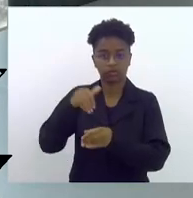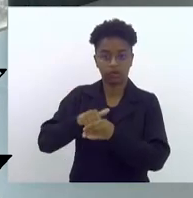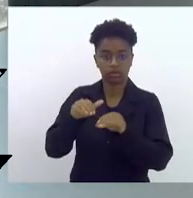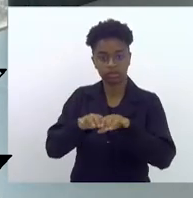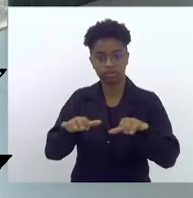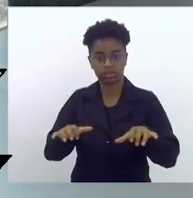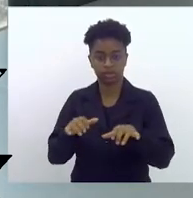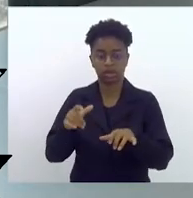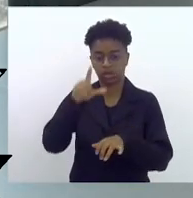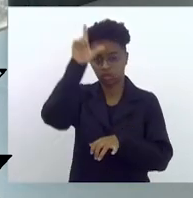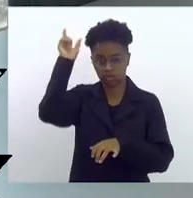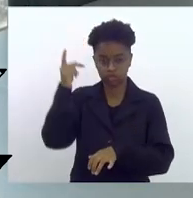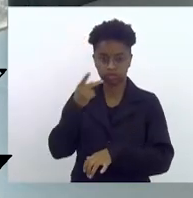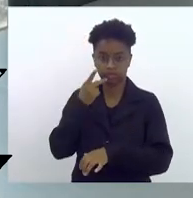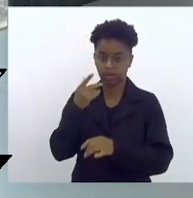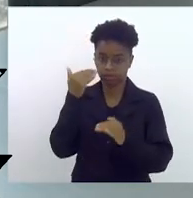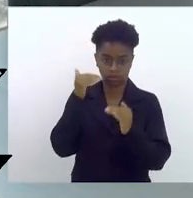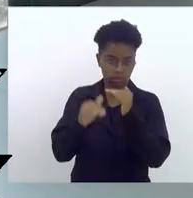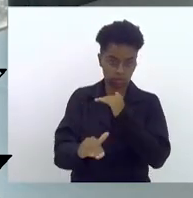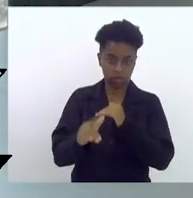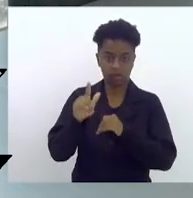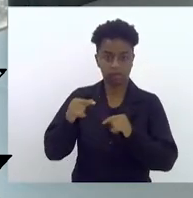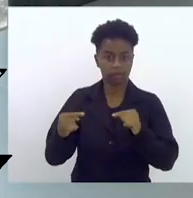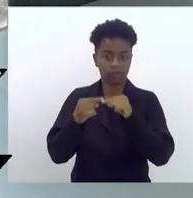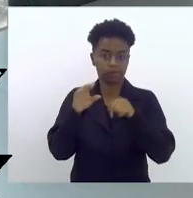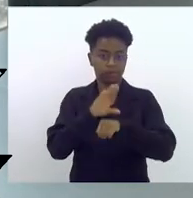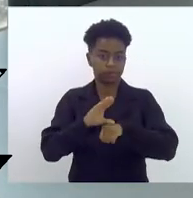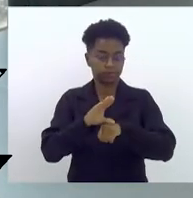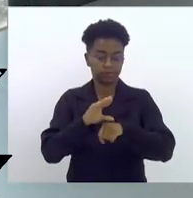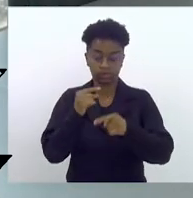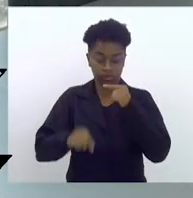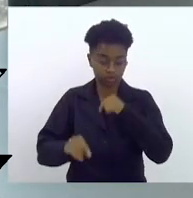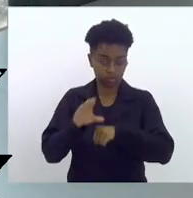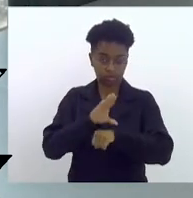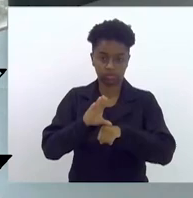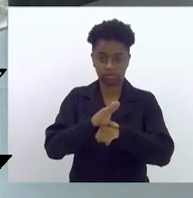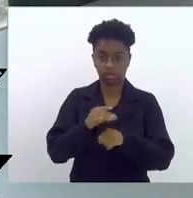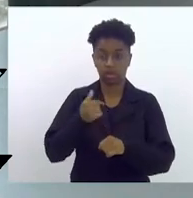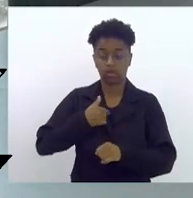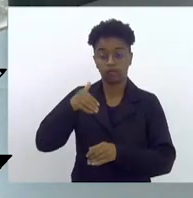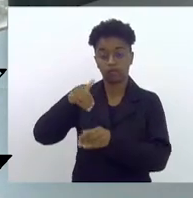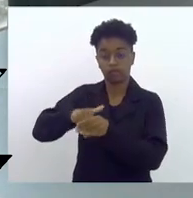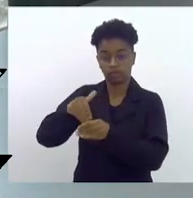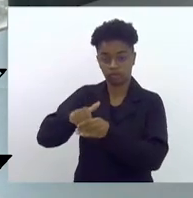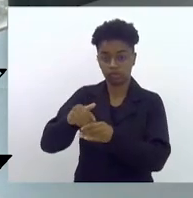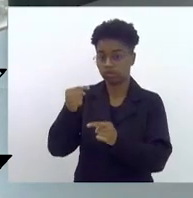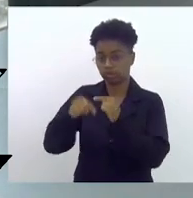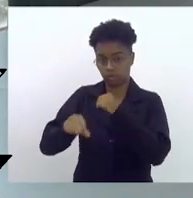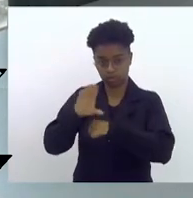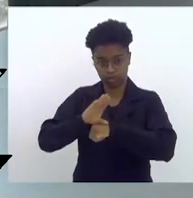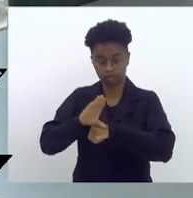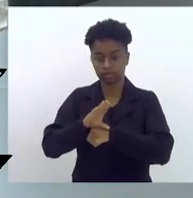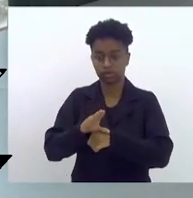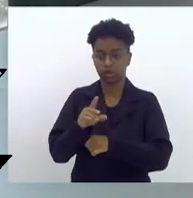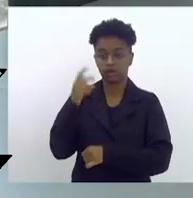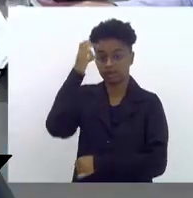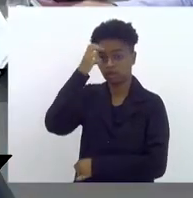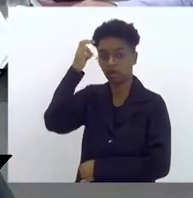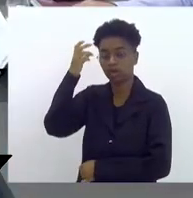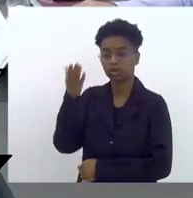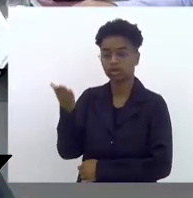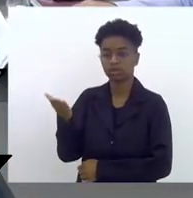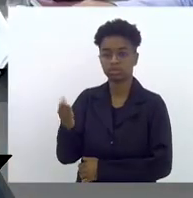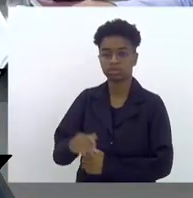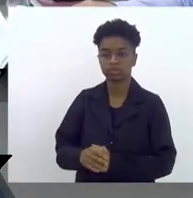apartado do deputado Luiz Paulo o voto divergente pela inconstitucionalidade eu antecipa o meu voto meu voto é pela inconstitucionalidade Verônica